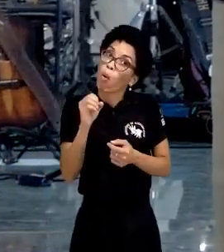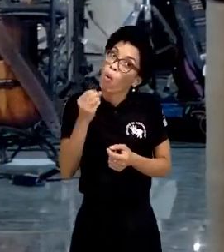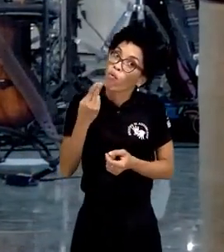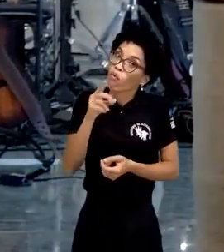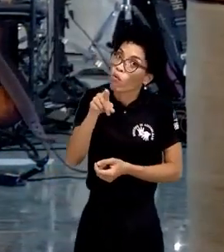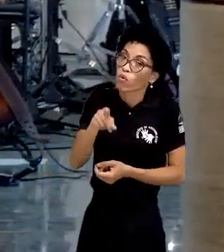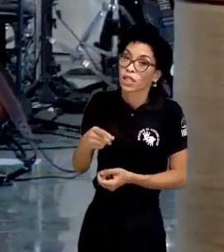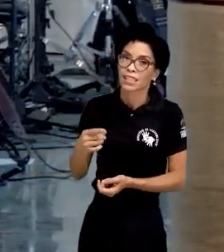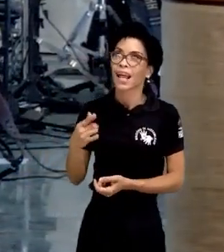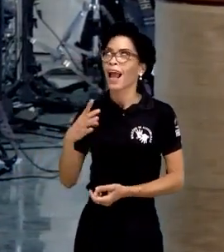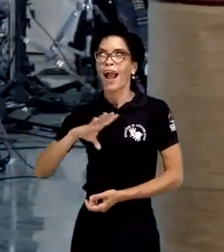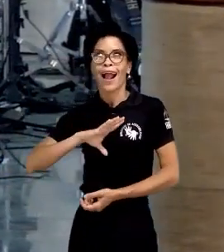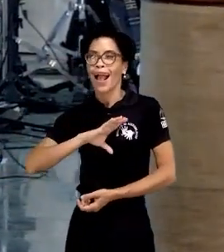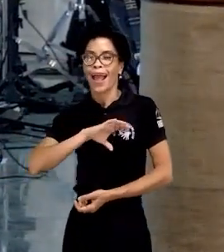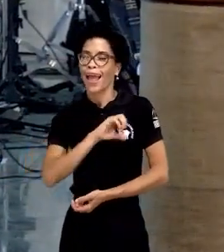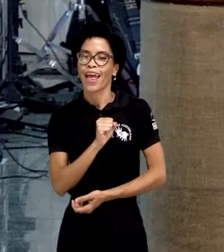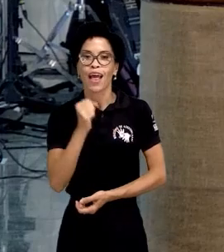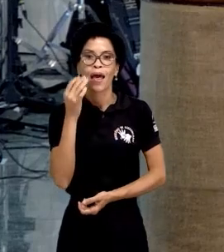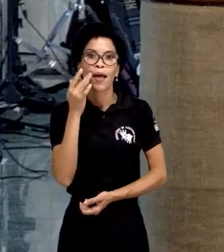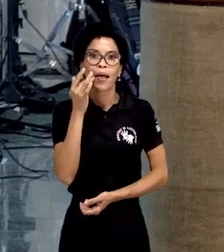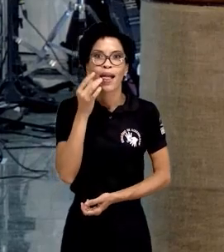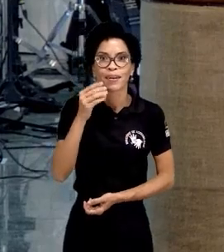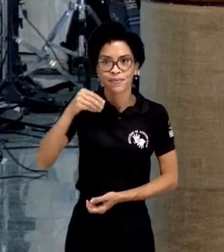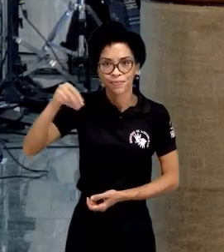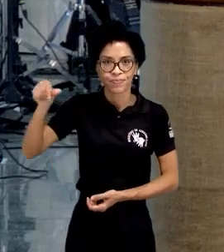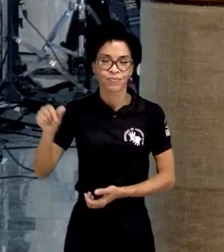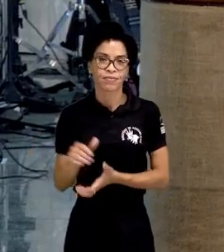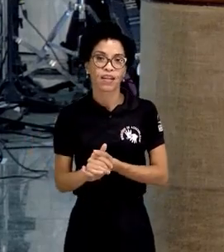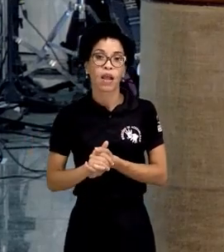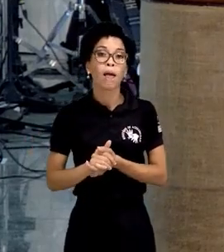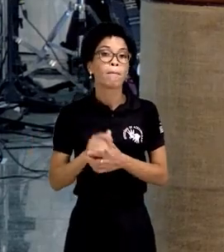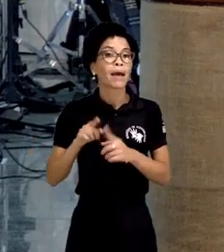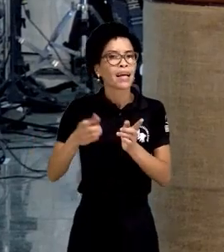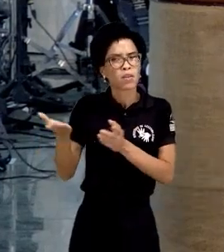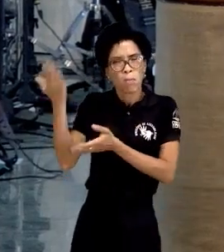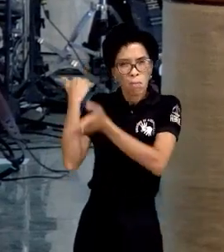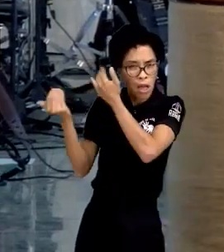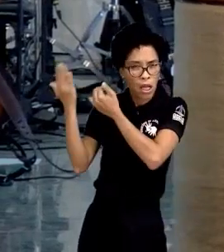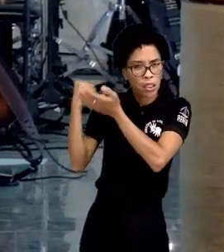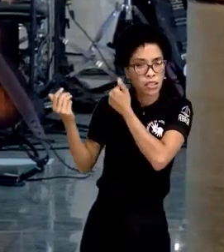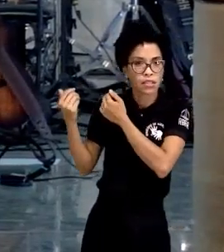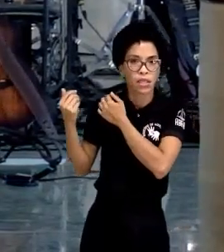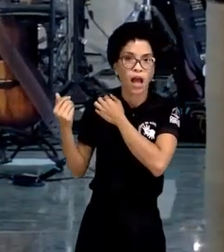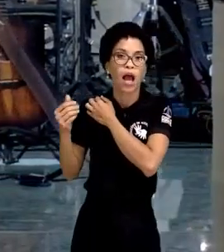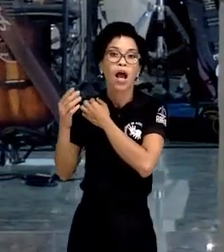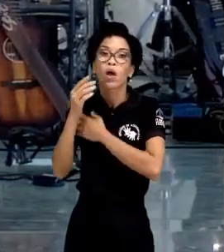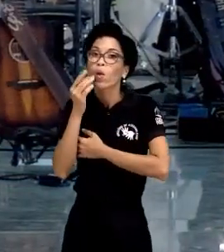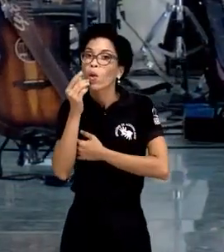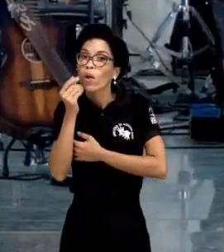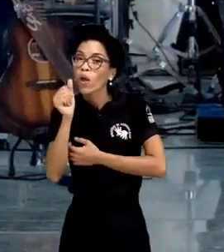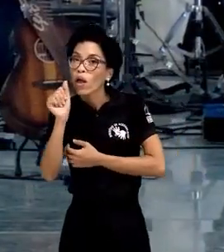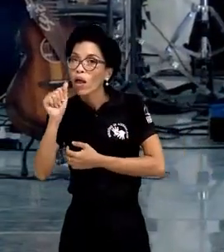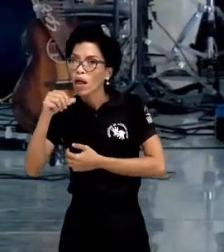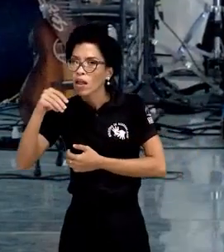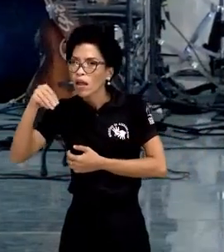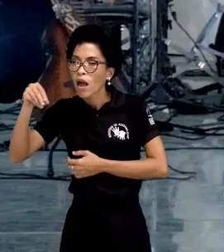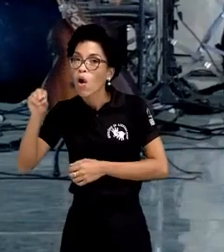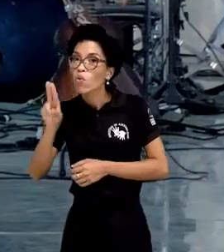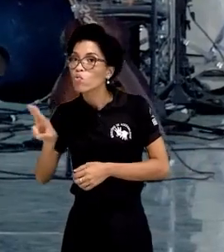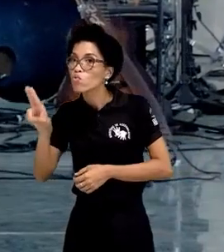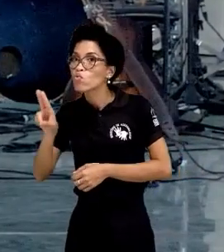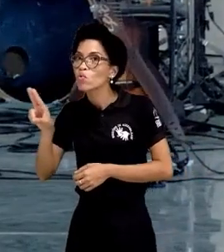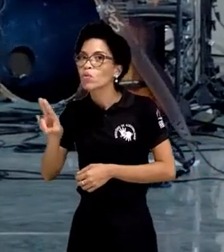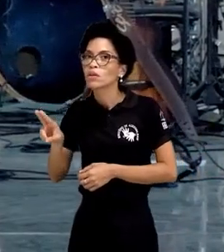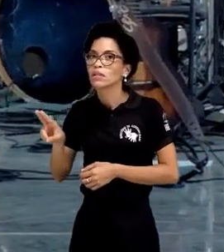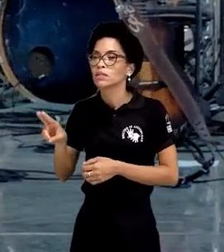tinha geladeira e um dos elementos era até conservação de alimento. Mas o elemento que está sendo usado aqui nesse texto é o que a gente